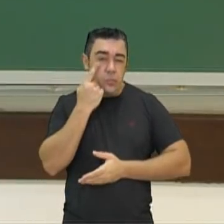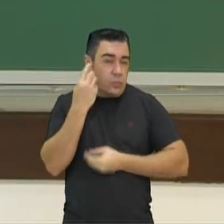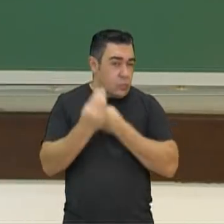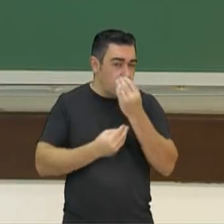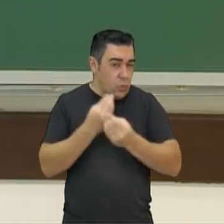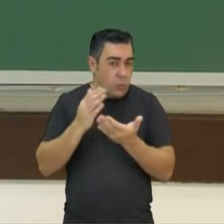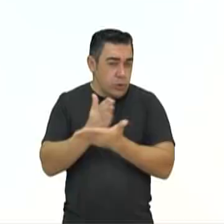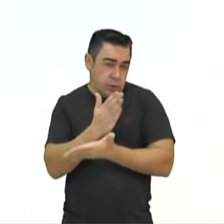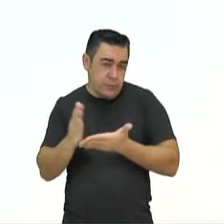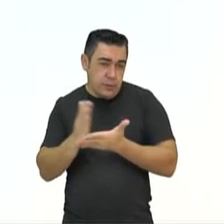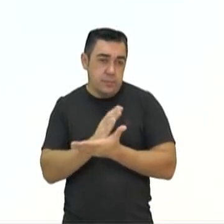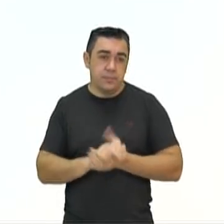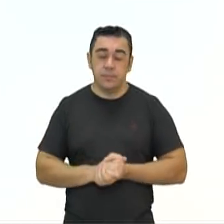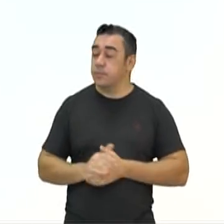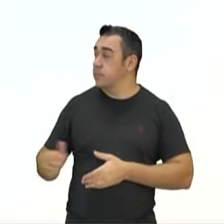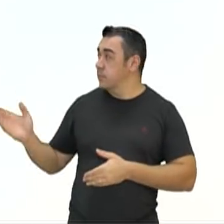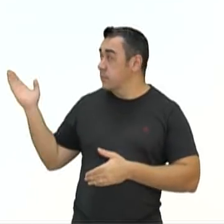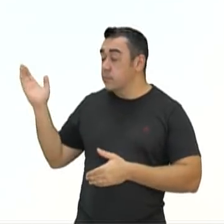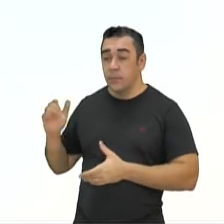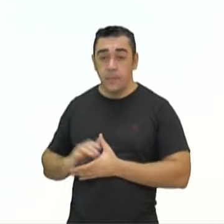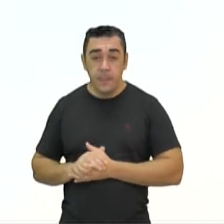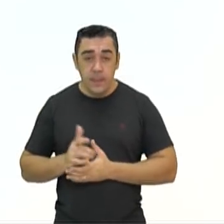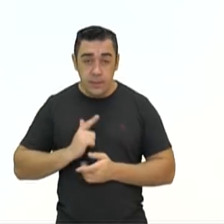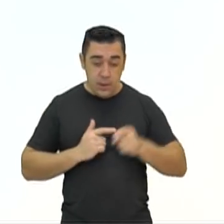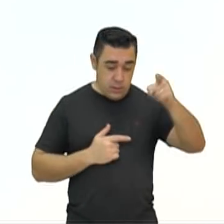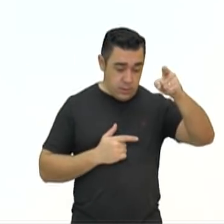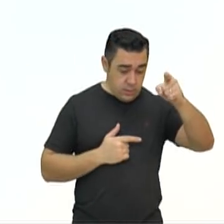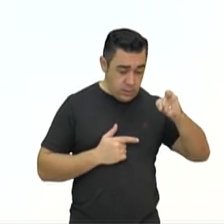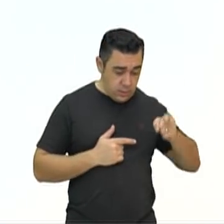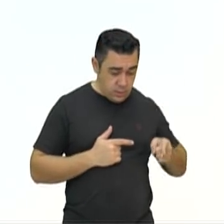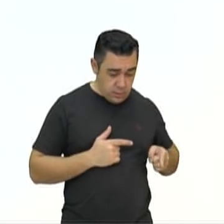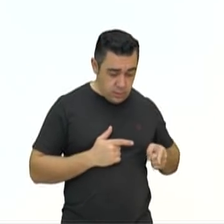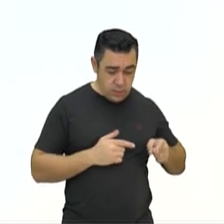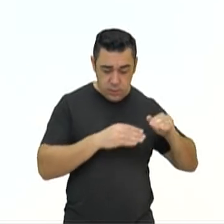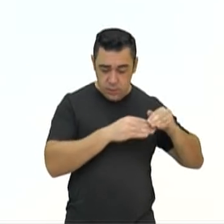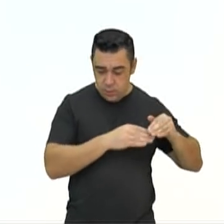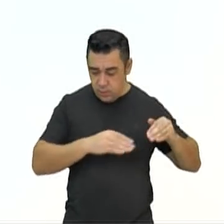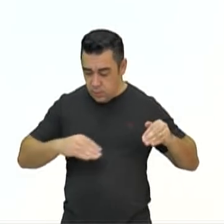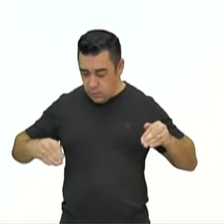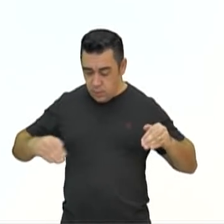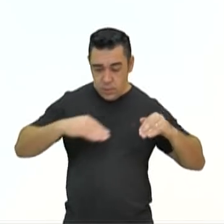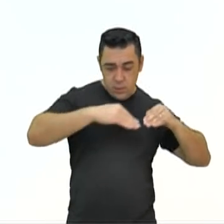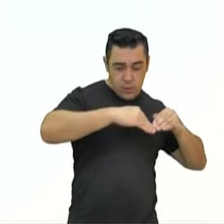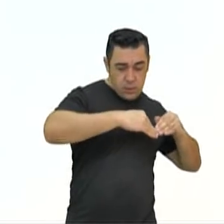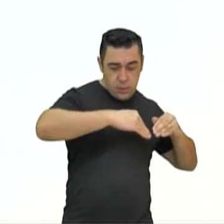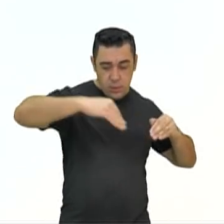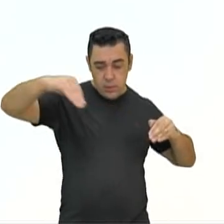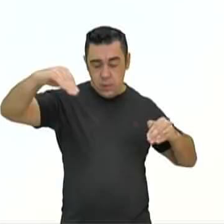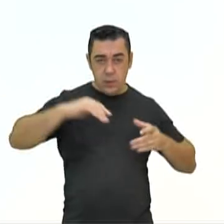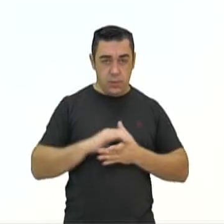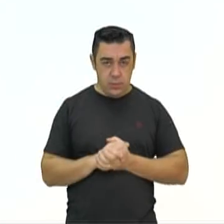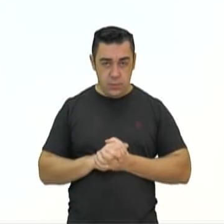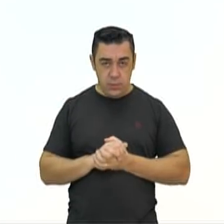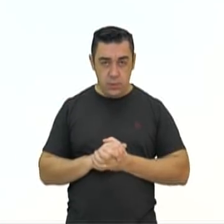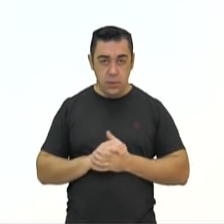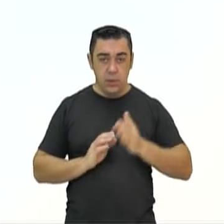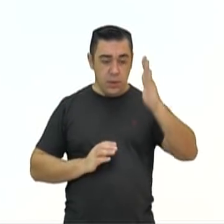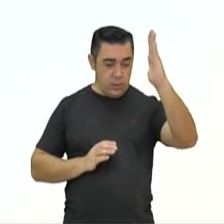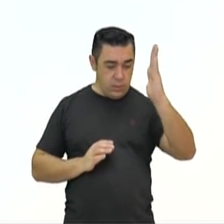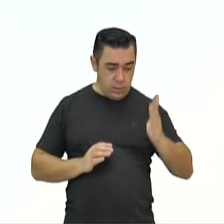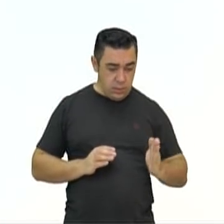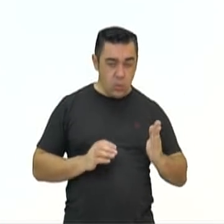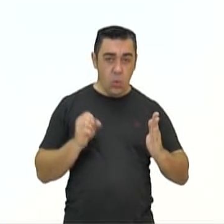se divide aqui, ó. Então, ele se divide em coluna, fila e diagonais, né? Então, são 8